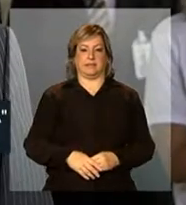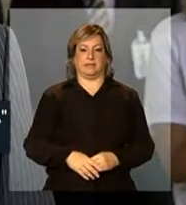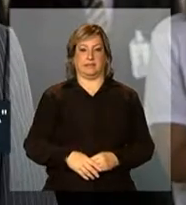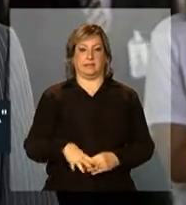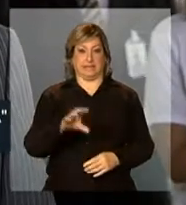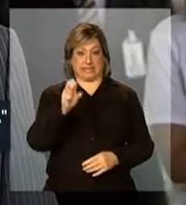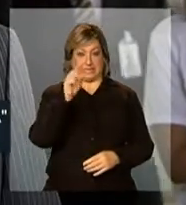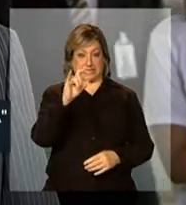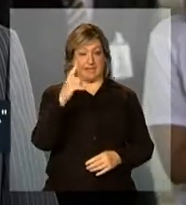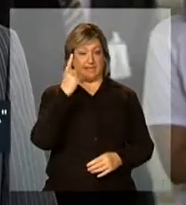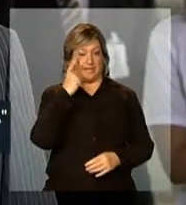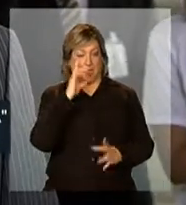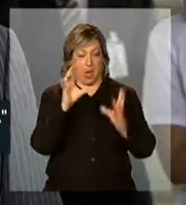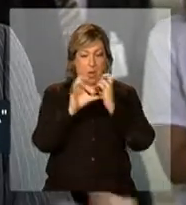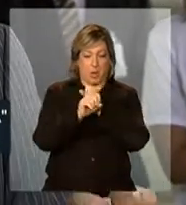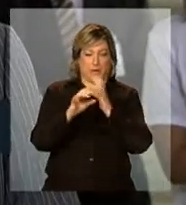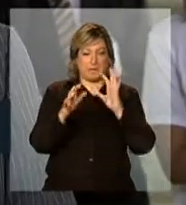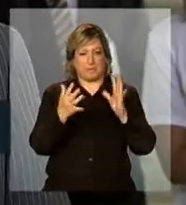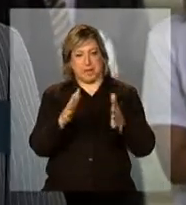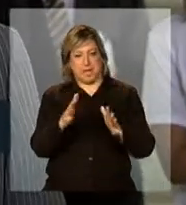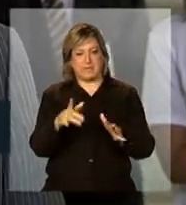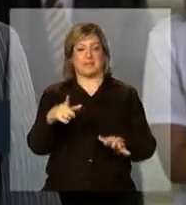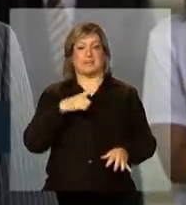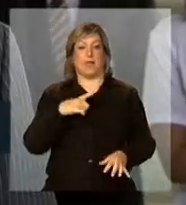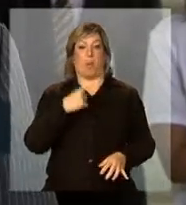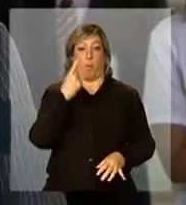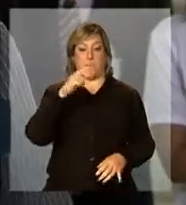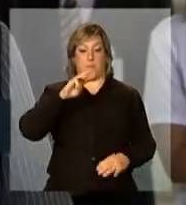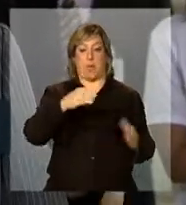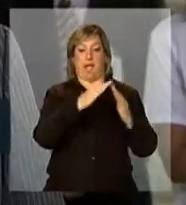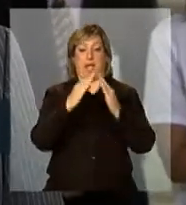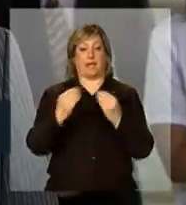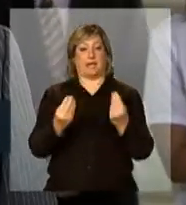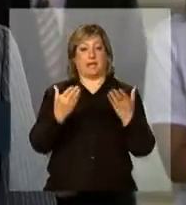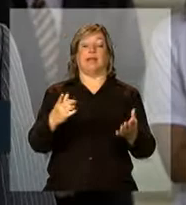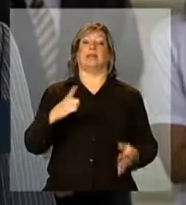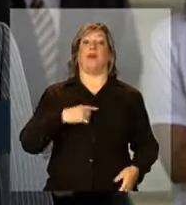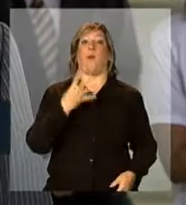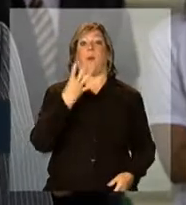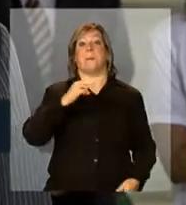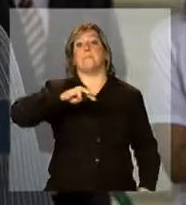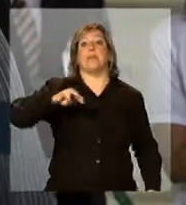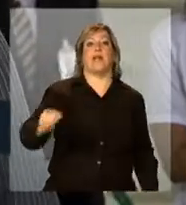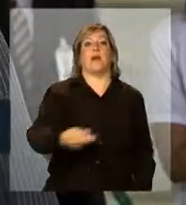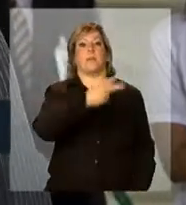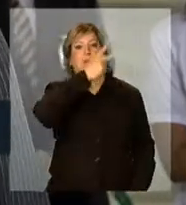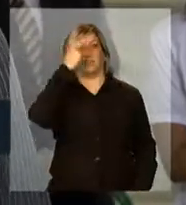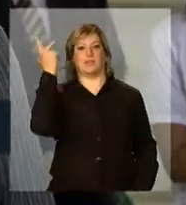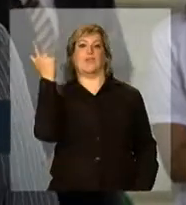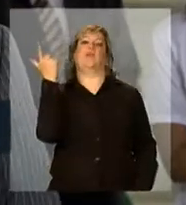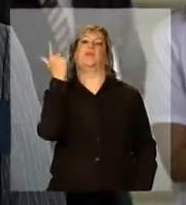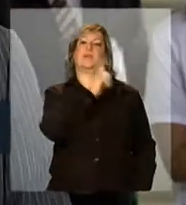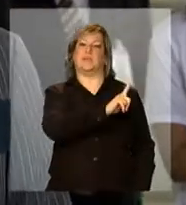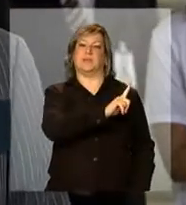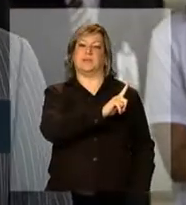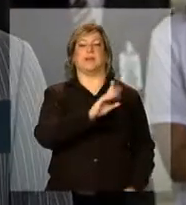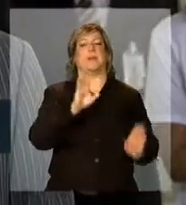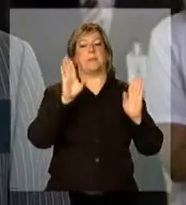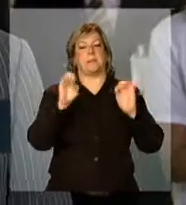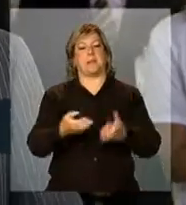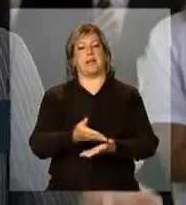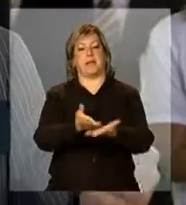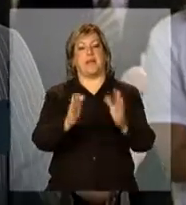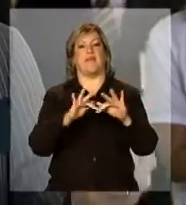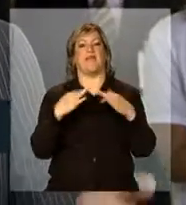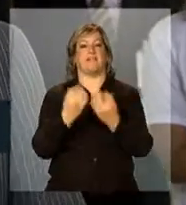formos fazer uma média, nós temos em 1 milhão de casas entregues, 4 milhões de pessoas, né, que serão beneficiadas nessa